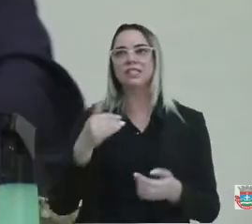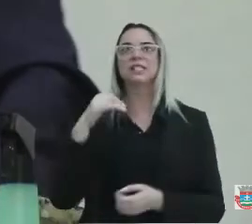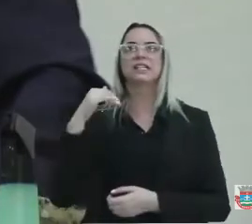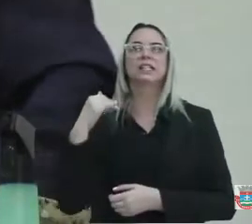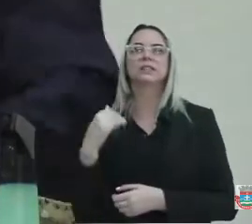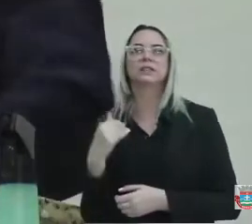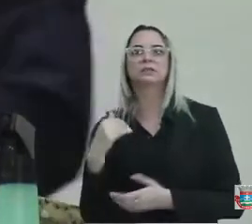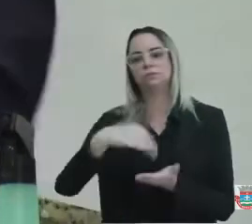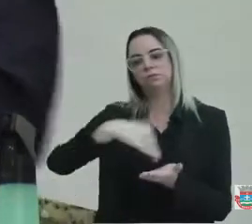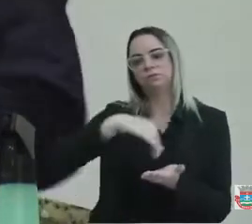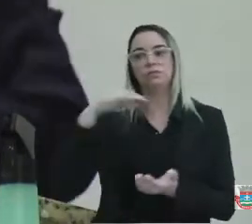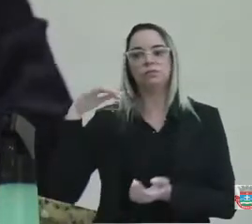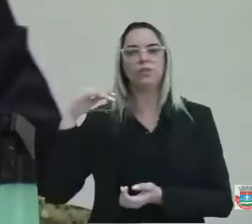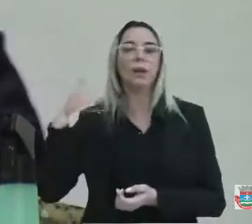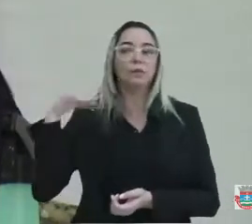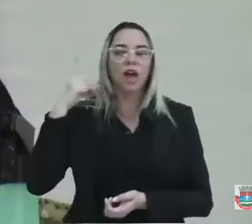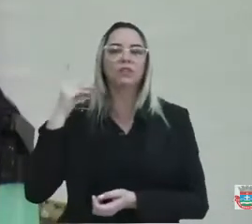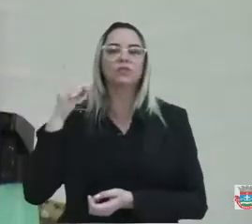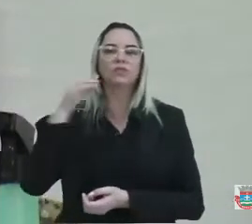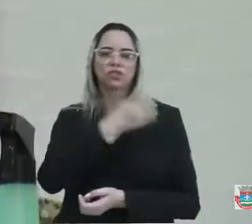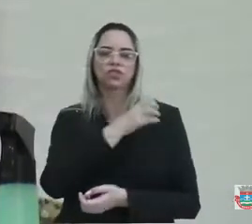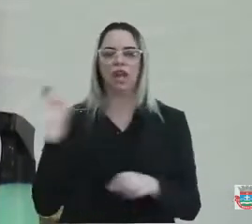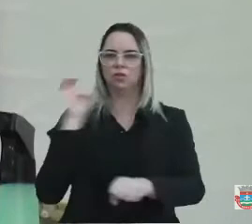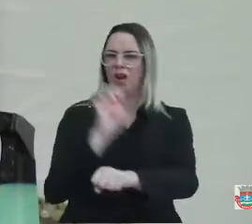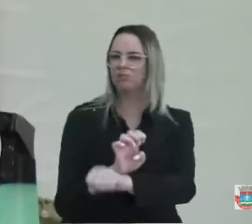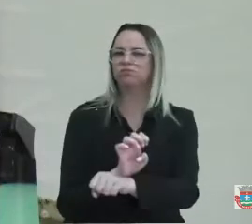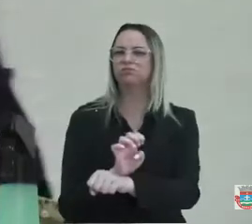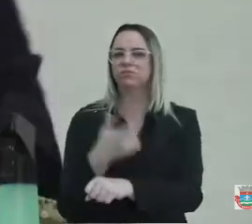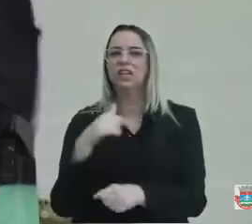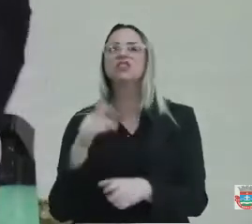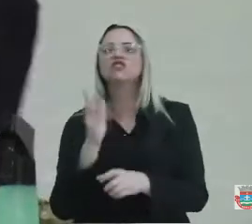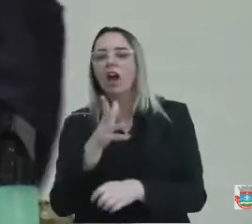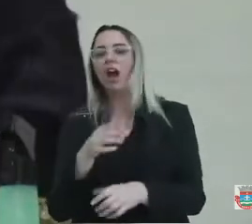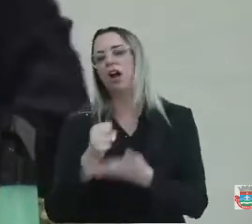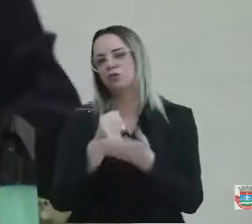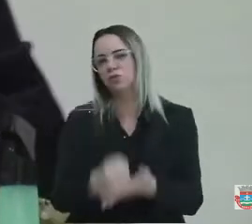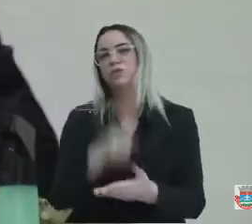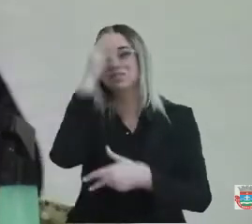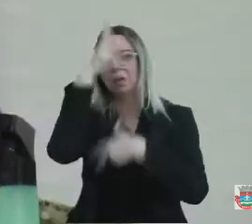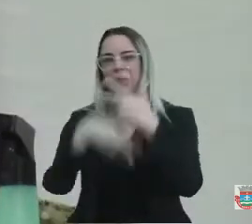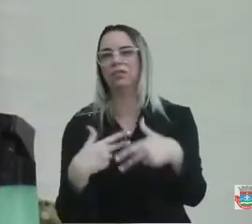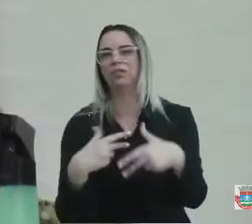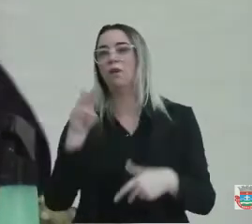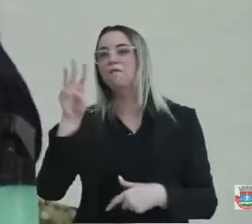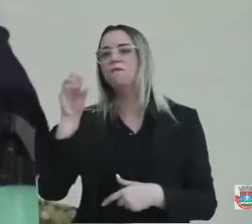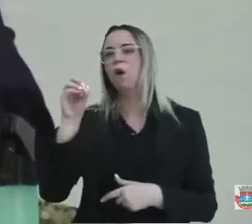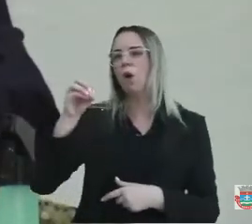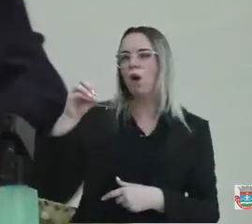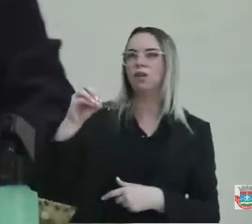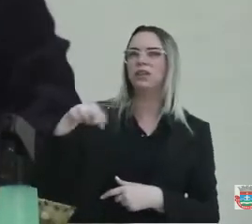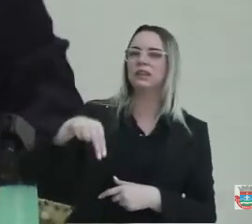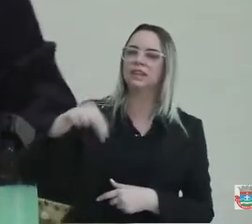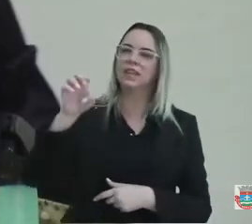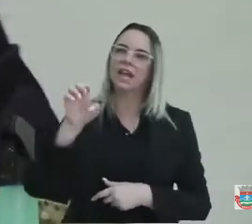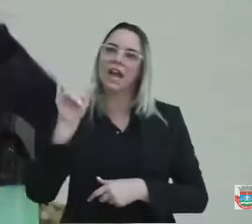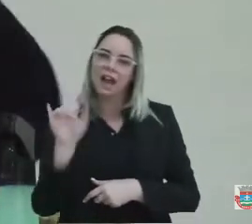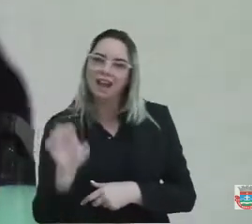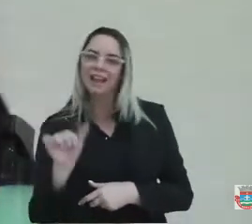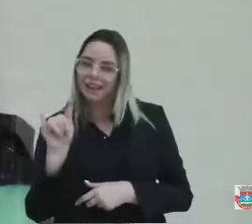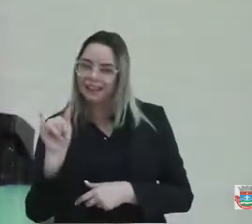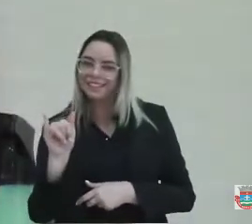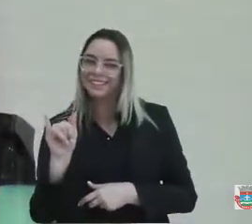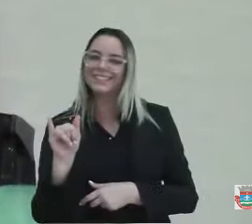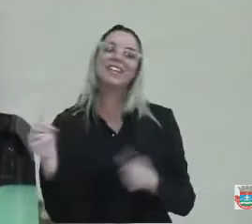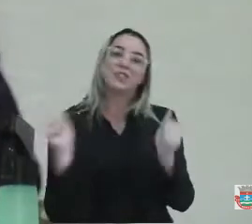Manossobre. Vários colegas vereadores sabem que ele já trouxe ação para São Betuna. E Ivone Queiroz é o deputado, junto com o doutor Washington, que